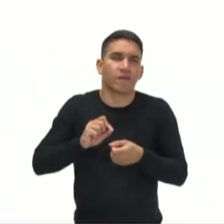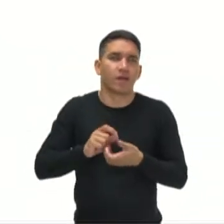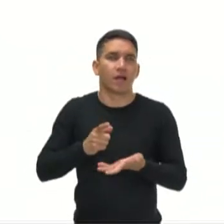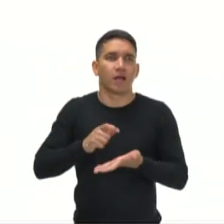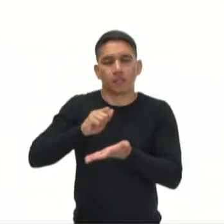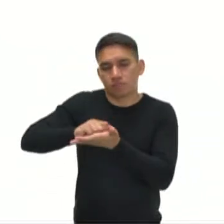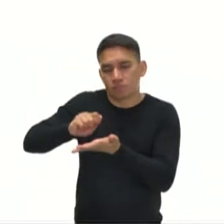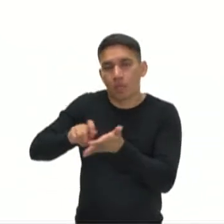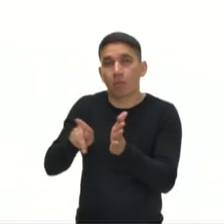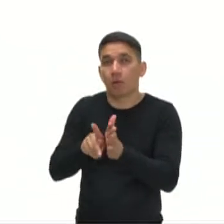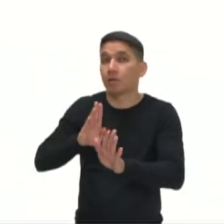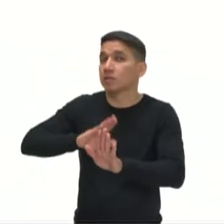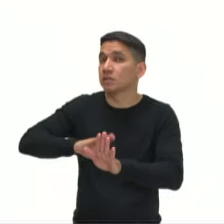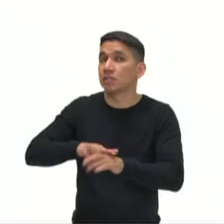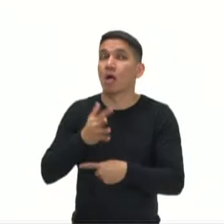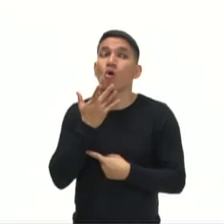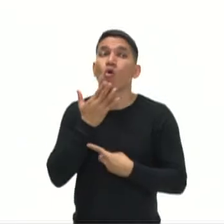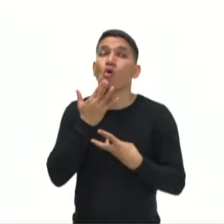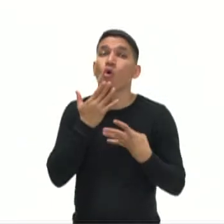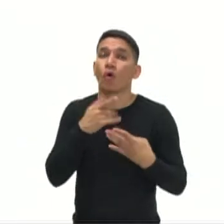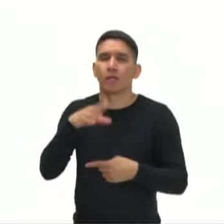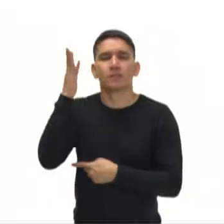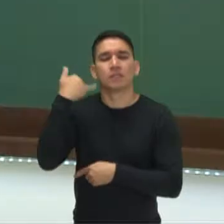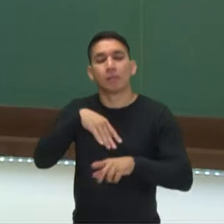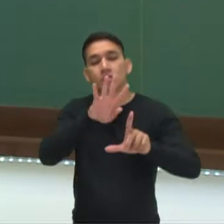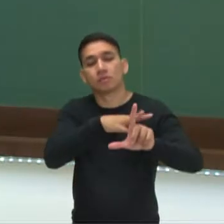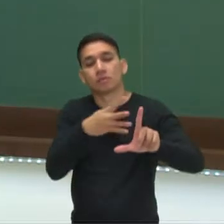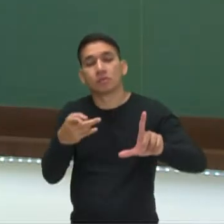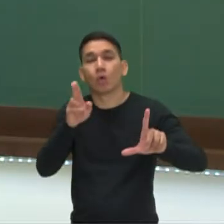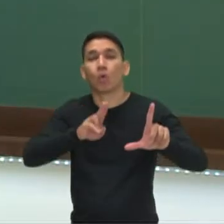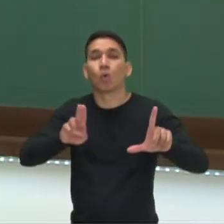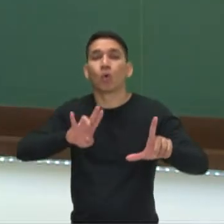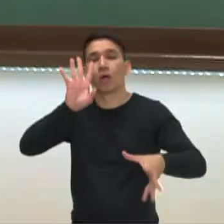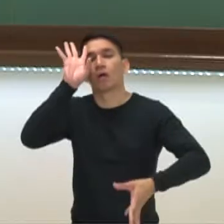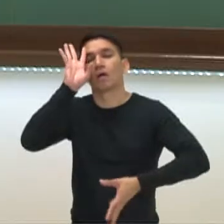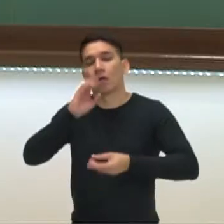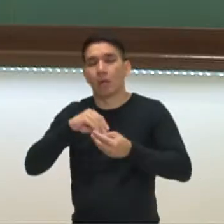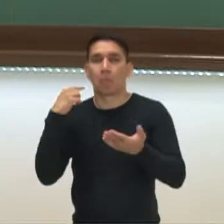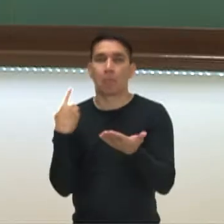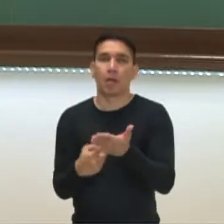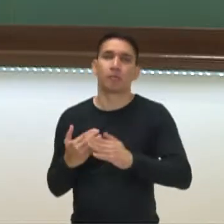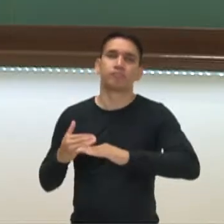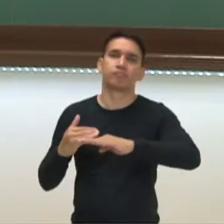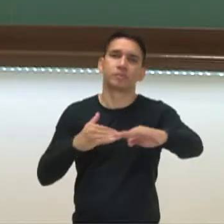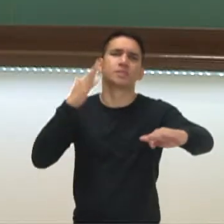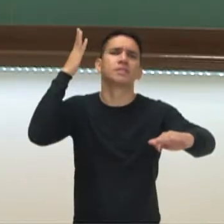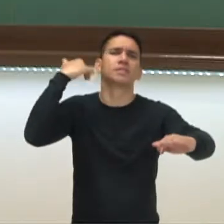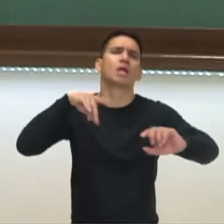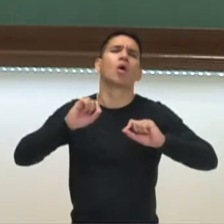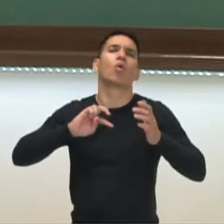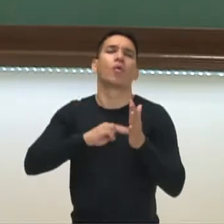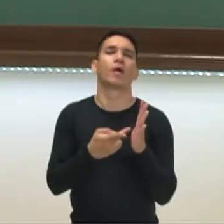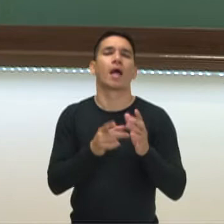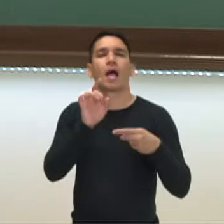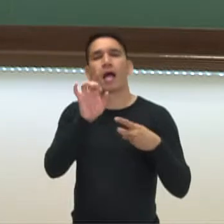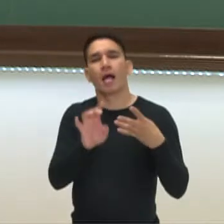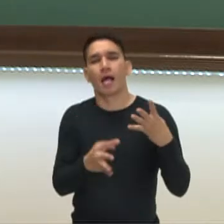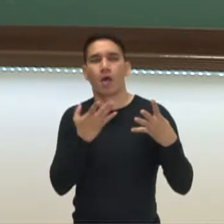Vem as coresinhas que você usa uma tabela de interpretação e você consegue ler facilmente o valor de cada